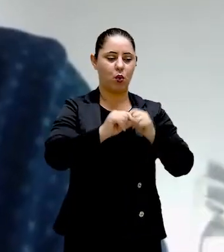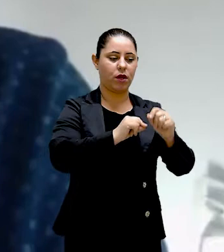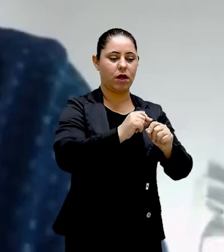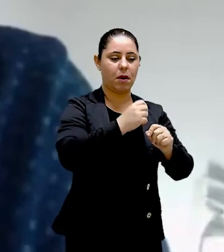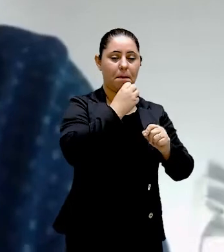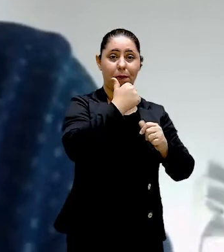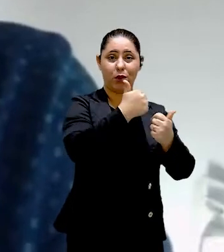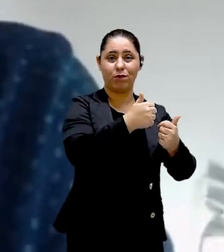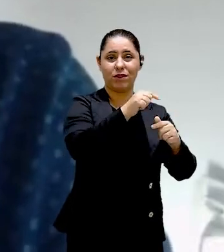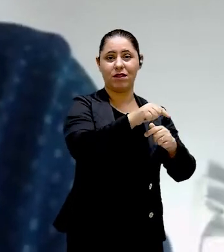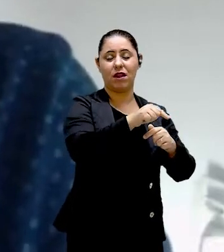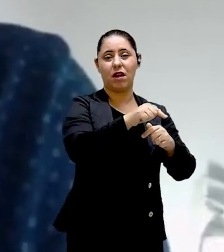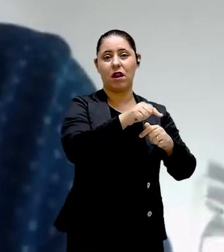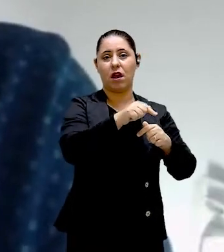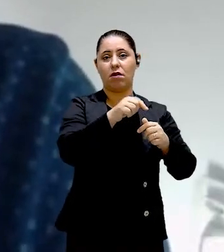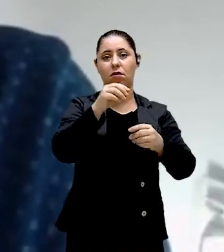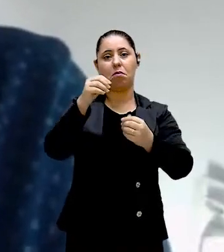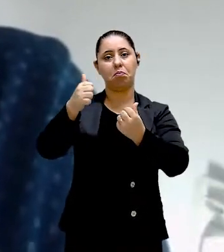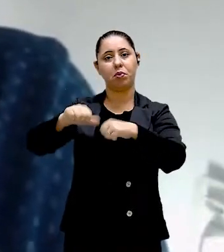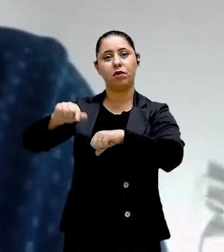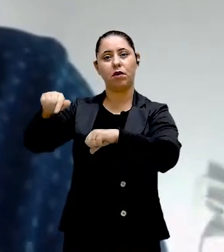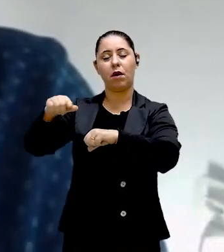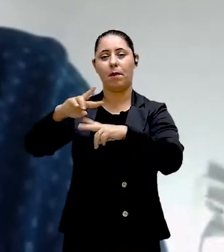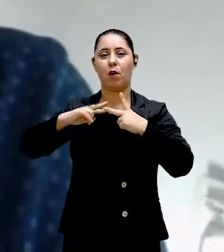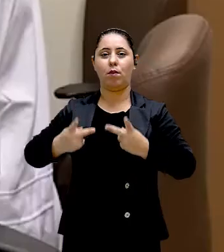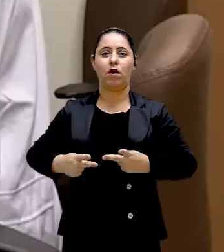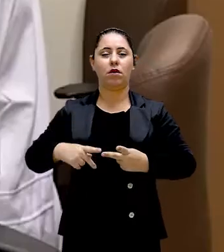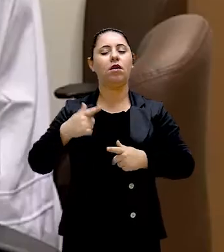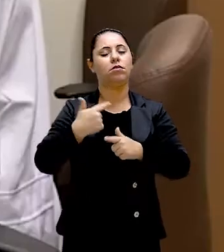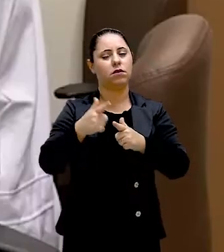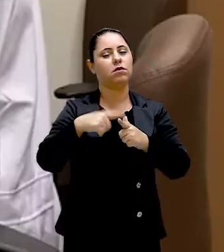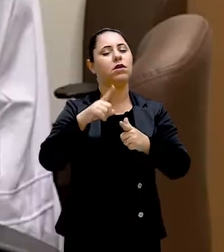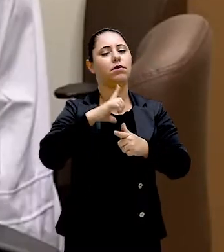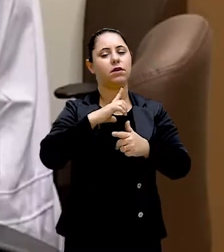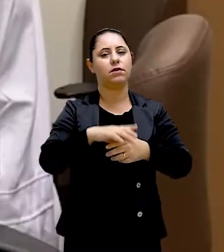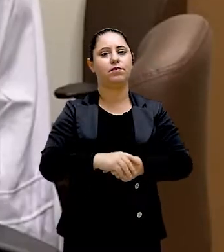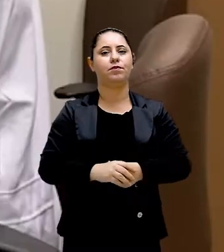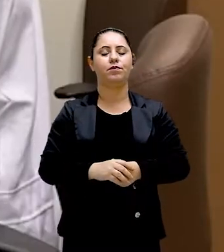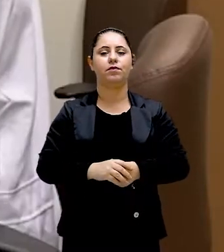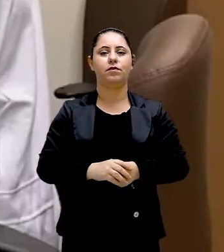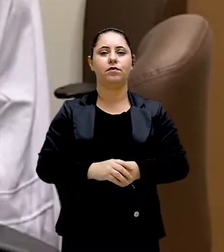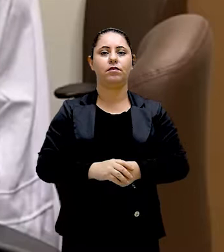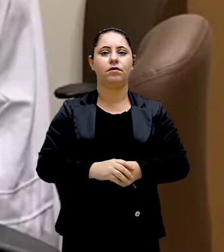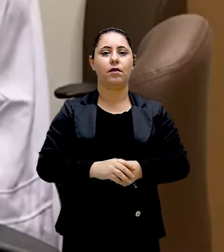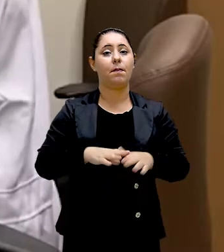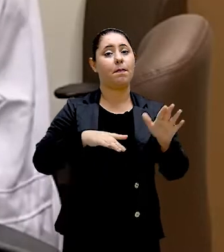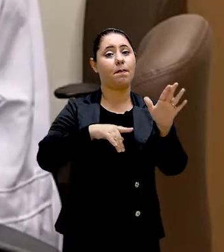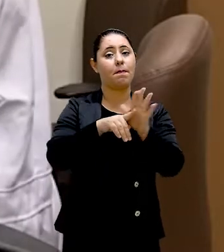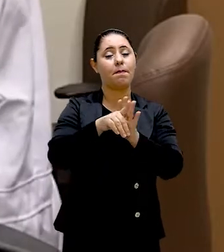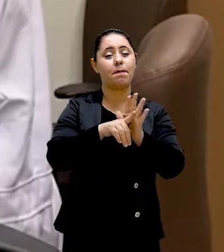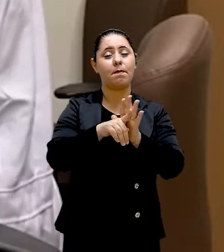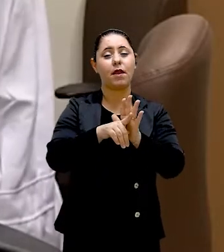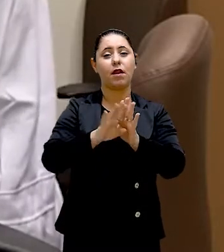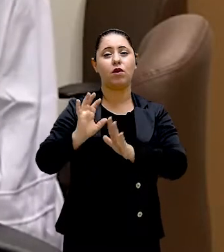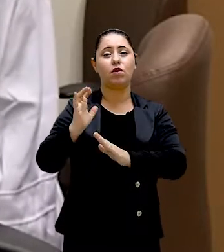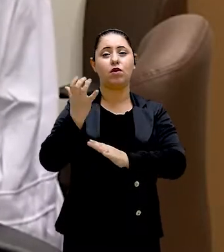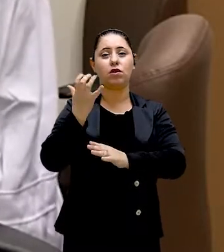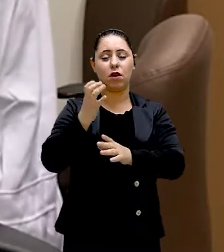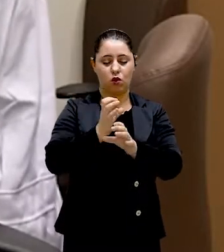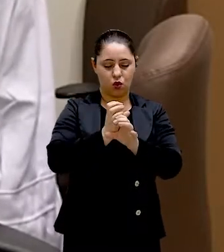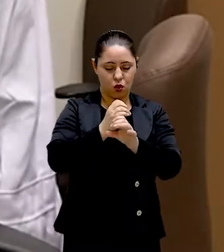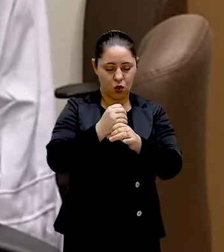enfim. Existe um problema, óbvio, né, nessa questão. As pesquisas são realizadas no Laboratório Nacional